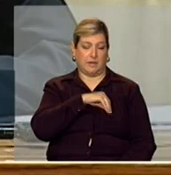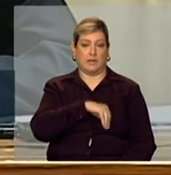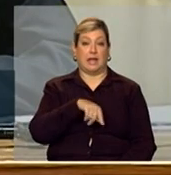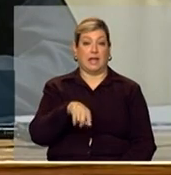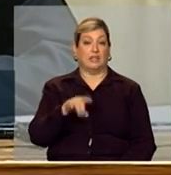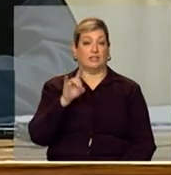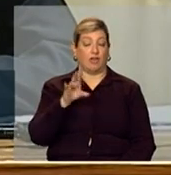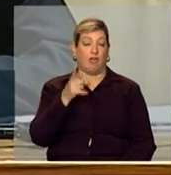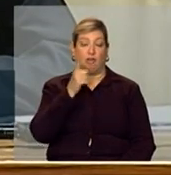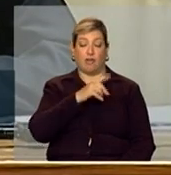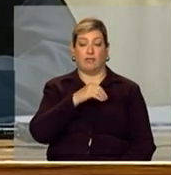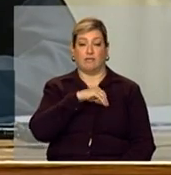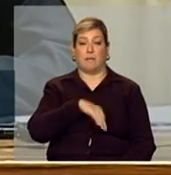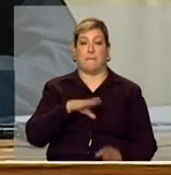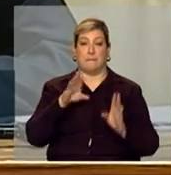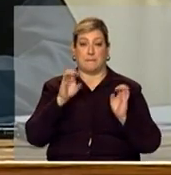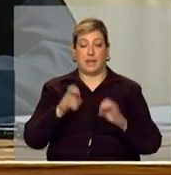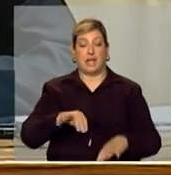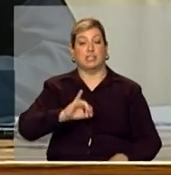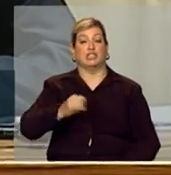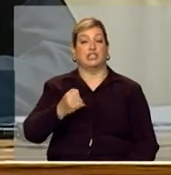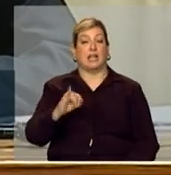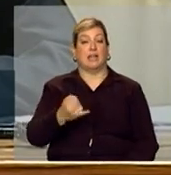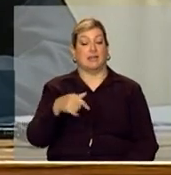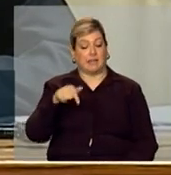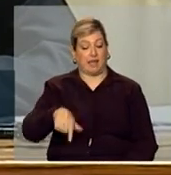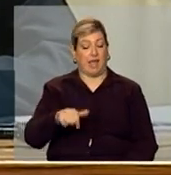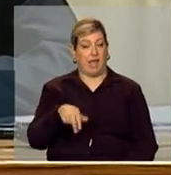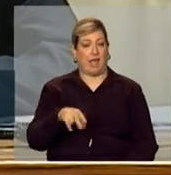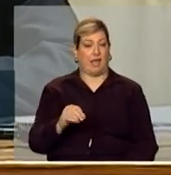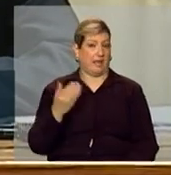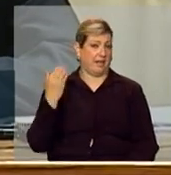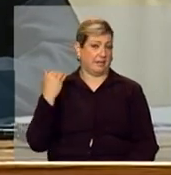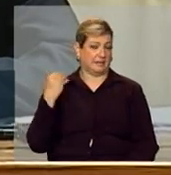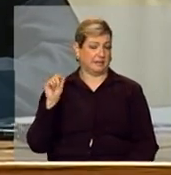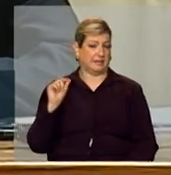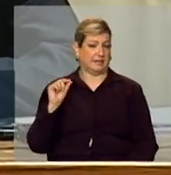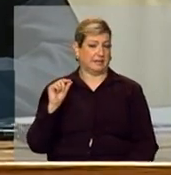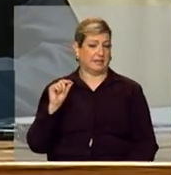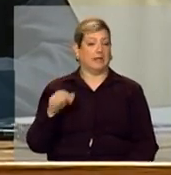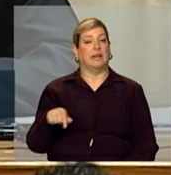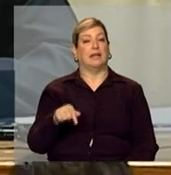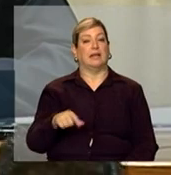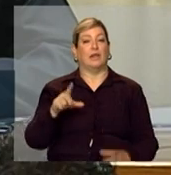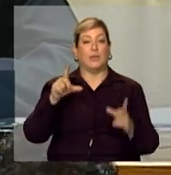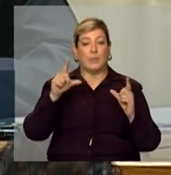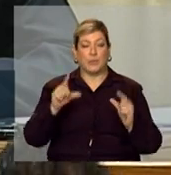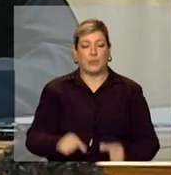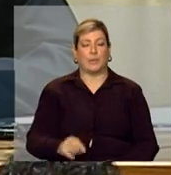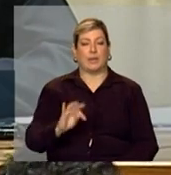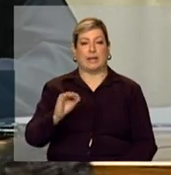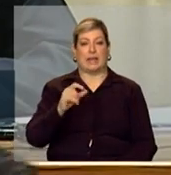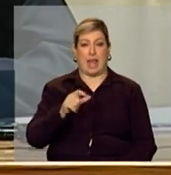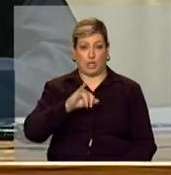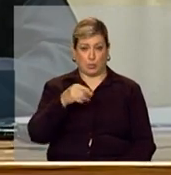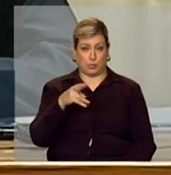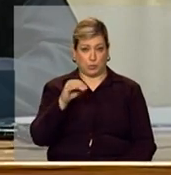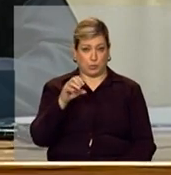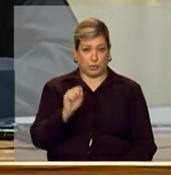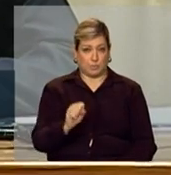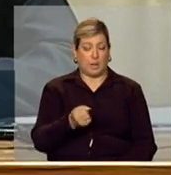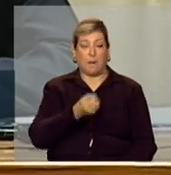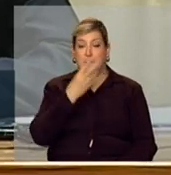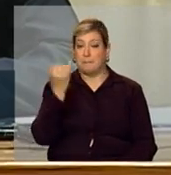Plenamente em vigor Em janeiro deste ano a redução da taxa de juros que é muito importante para